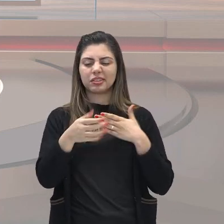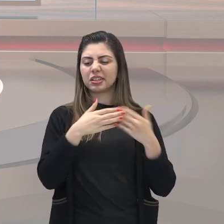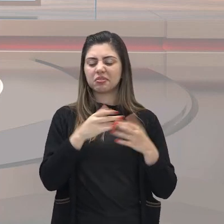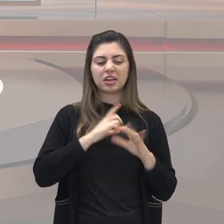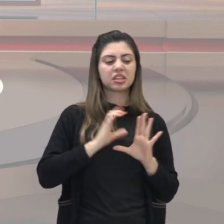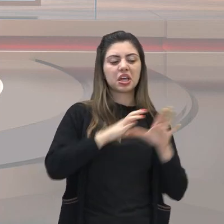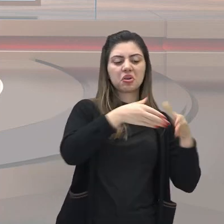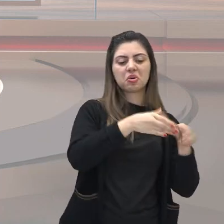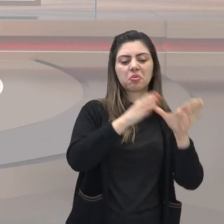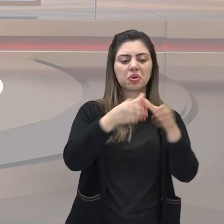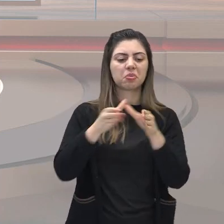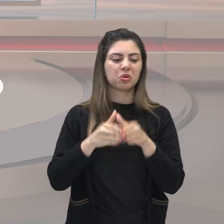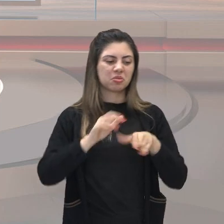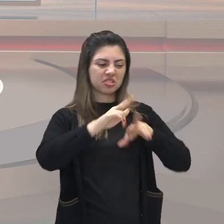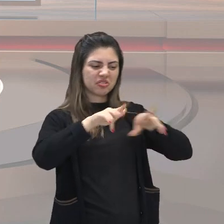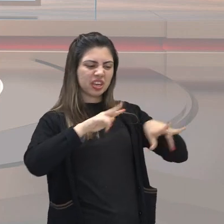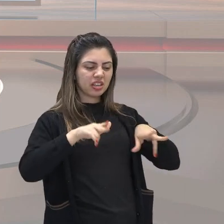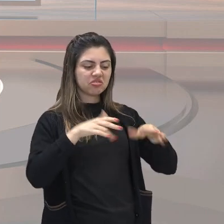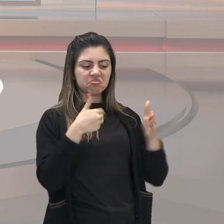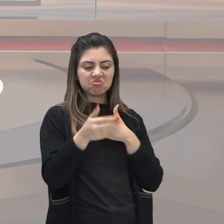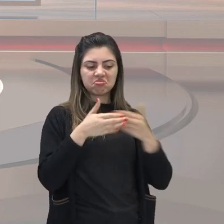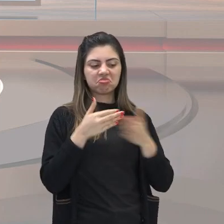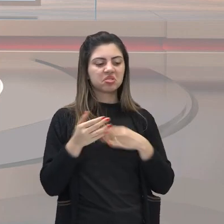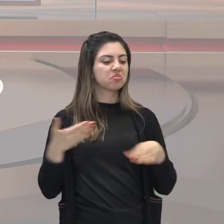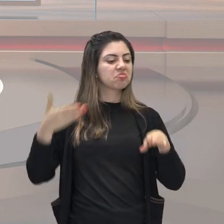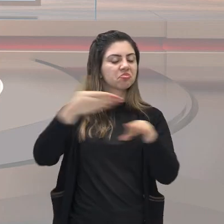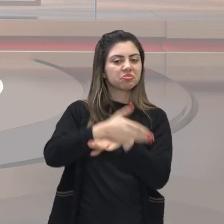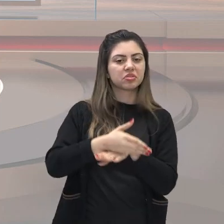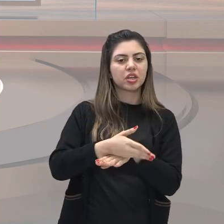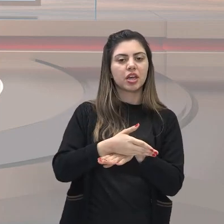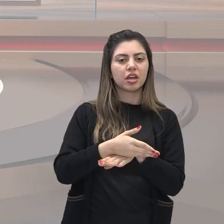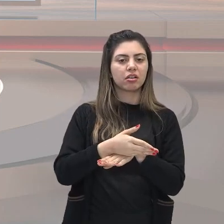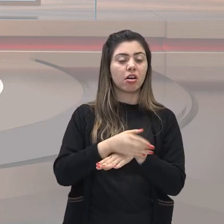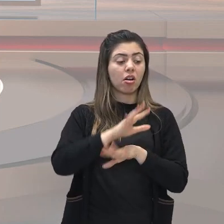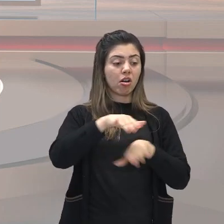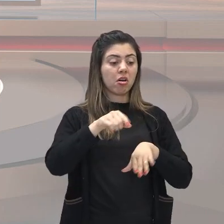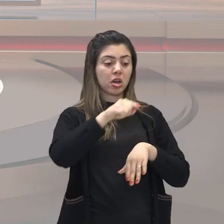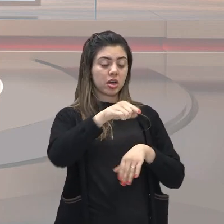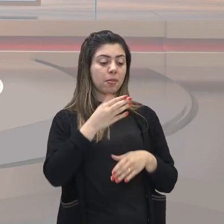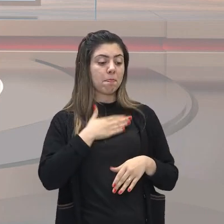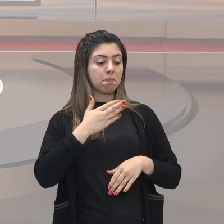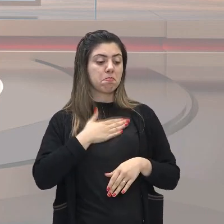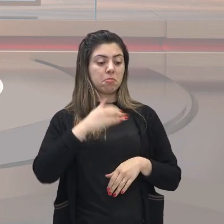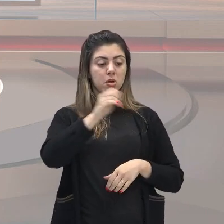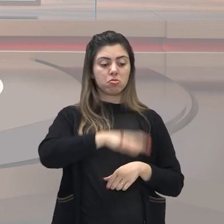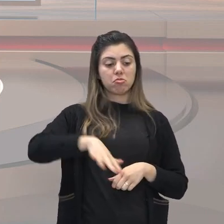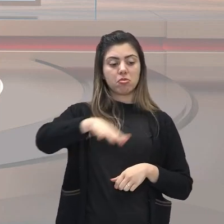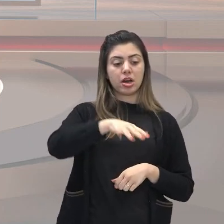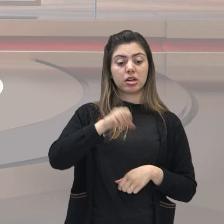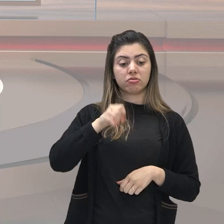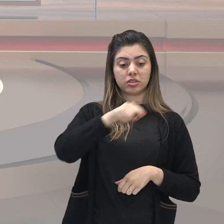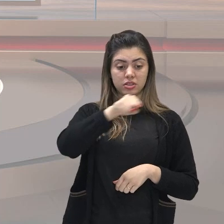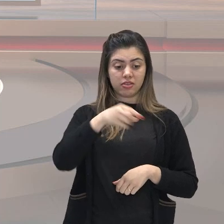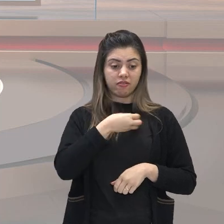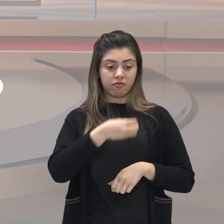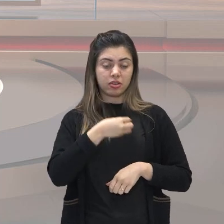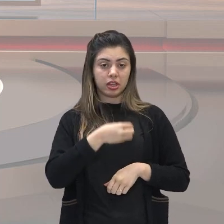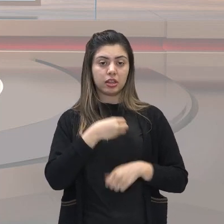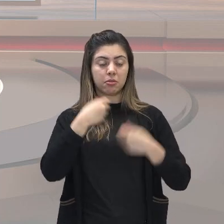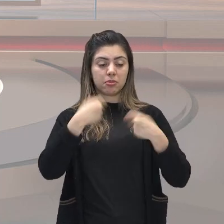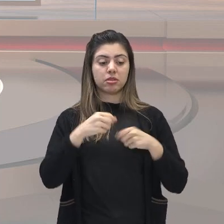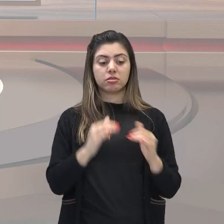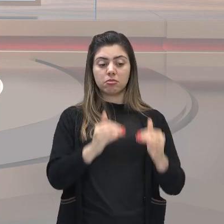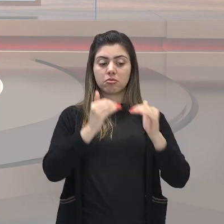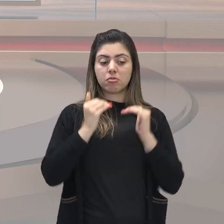etnia X ou Y. Eles pegavam, chegaram lá, ocuparam e disseram, não, esse aqui é meu território e quem está aqui dentro vai ser regido por